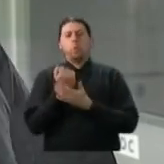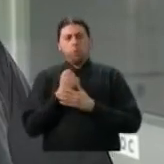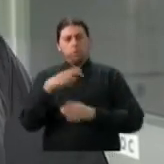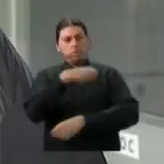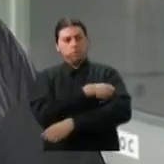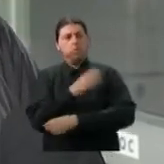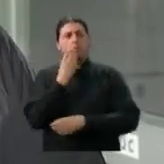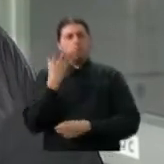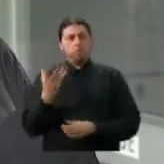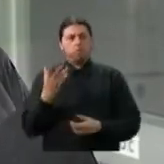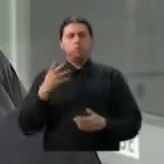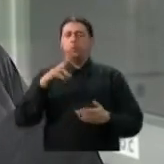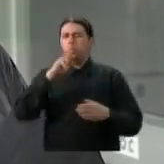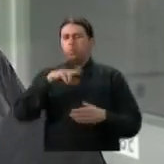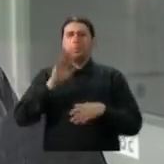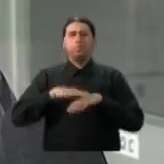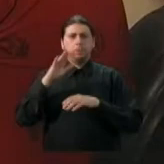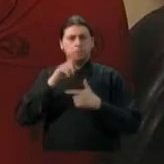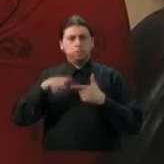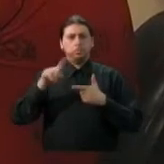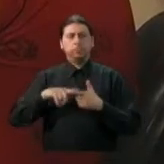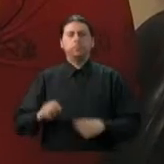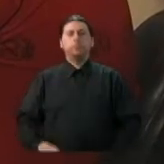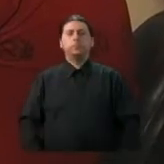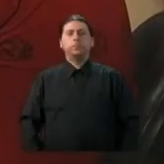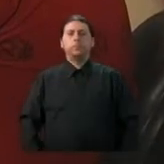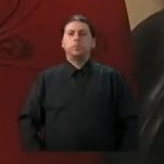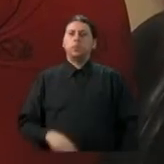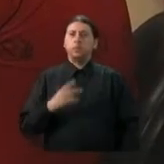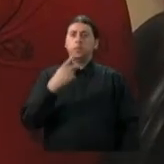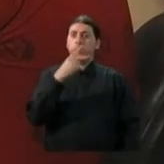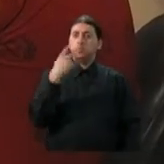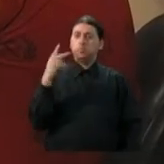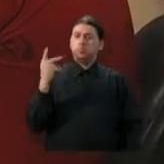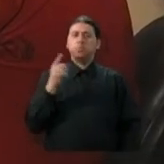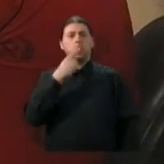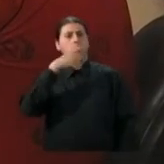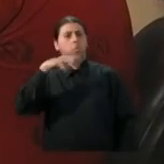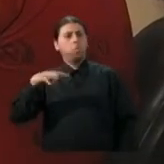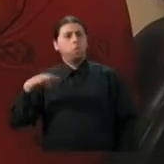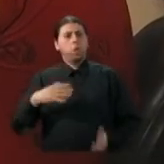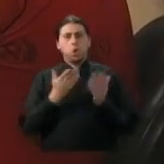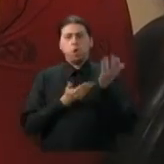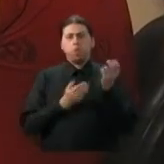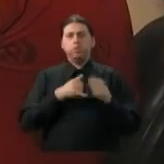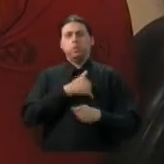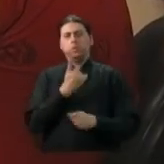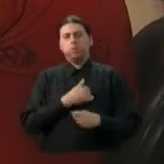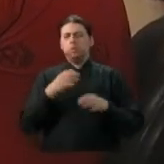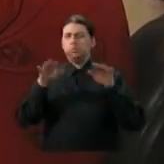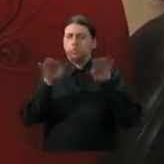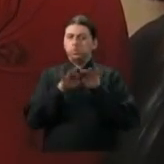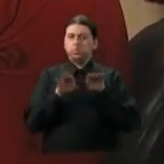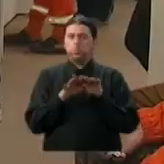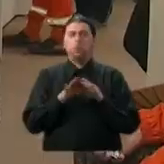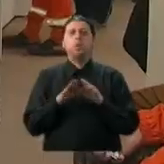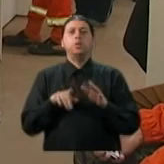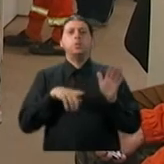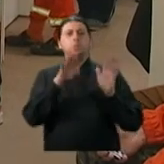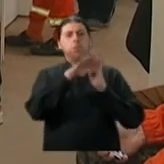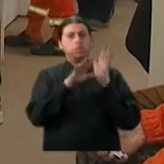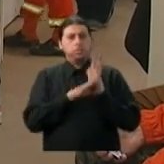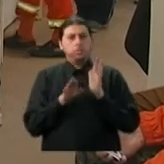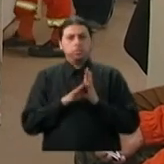tivemos eventos adversos graves em relação a ela. Além das crianças e adolescentes dentro da faixa etária do público-alvo,